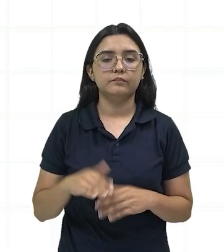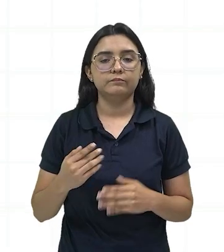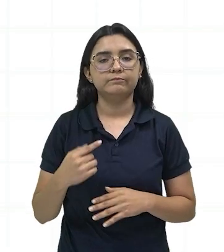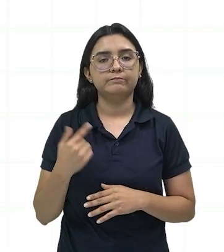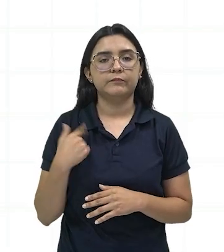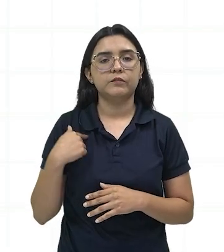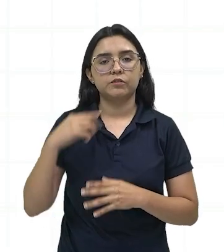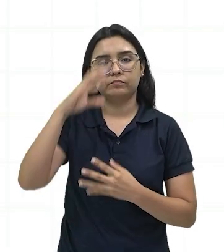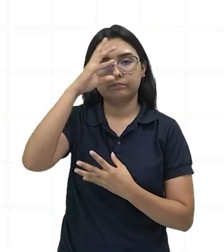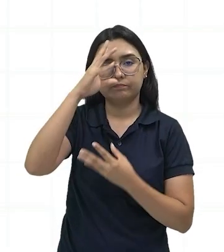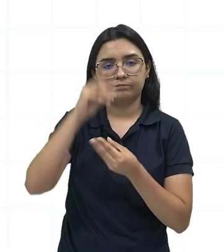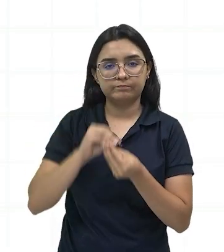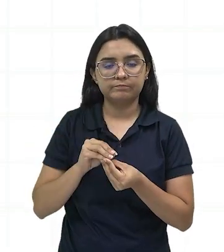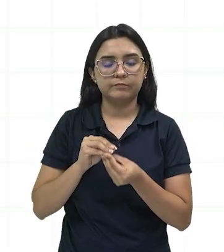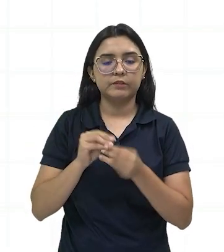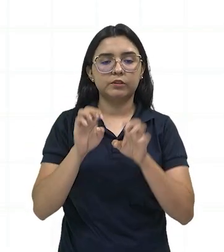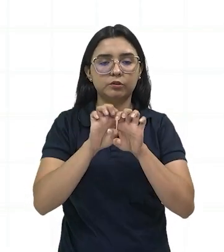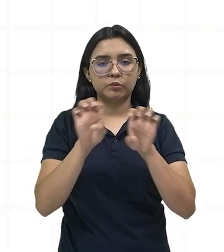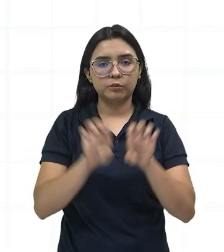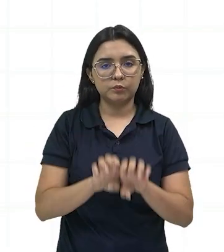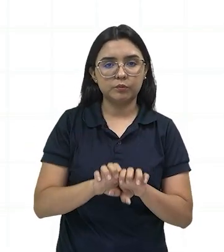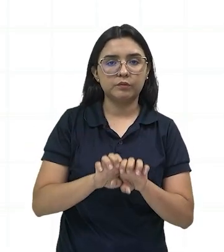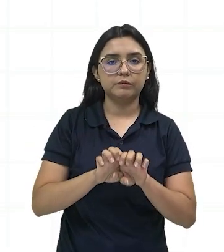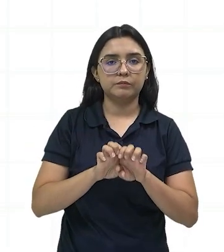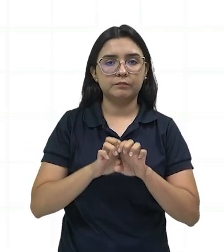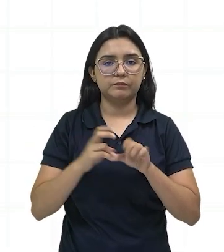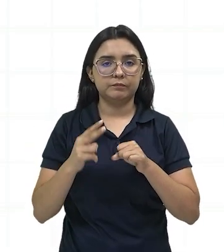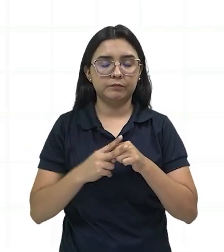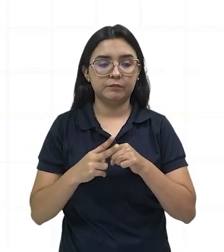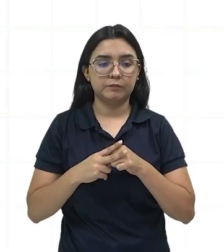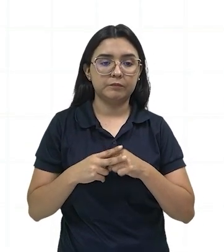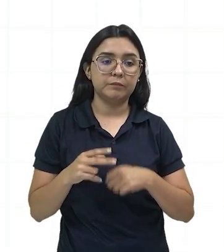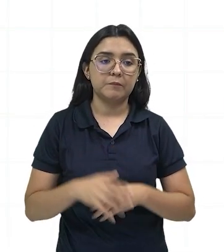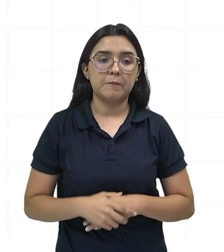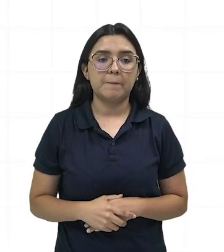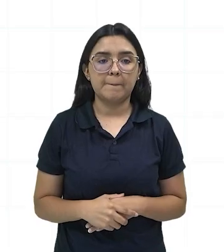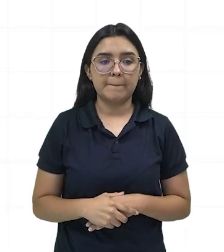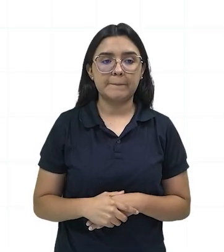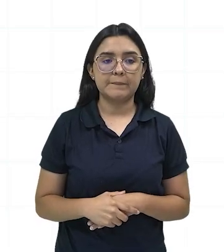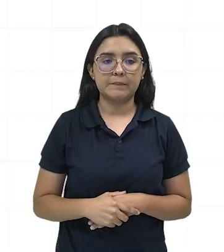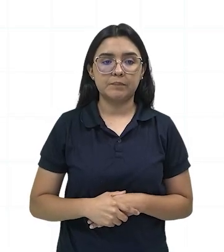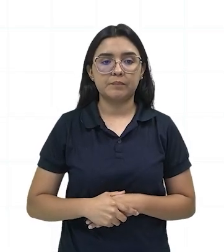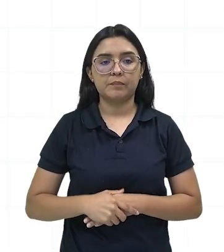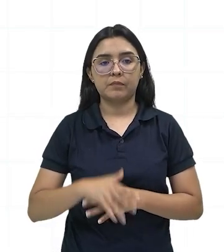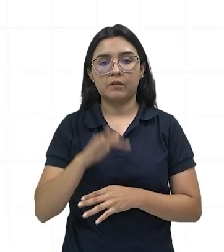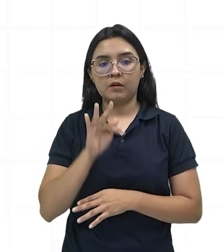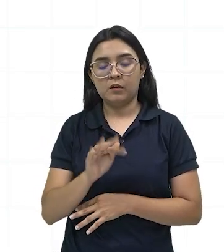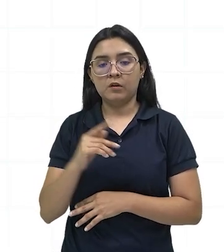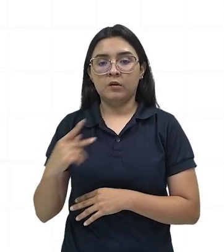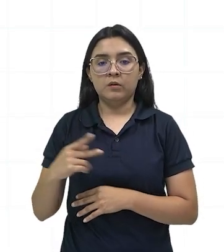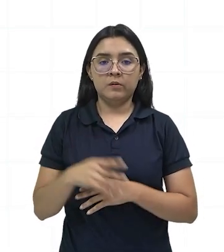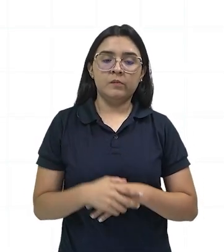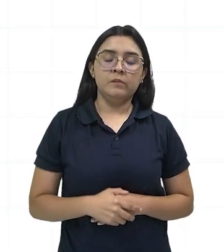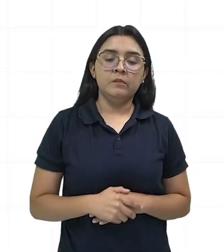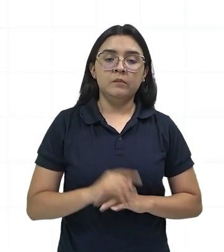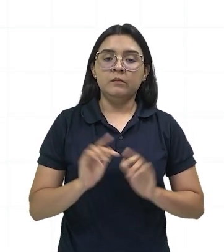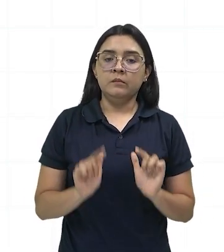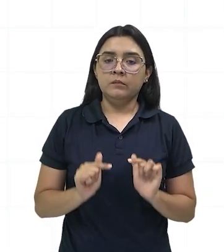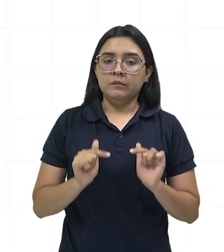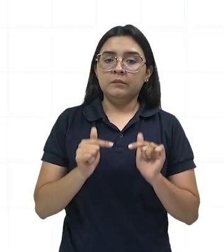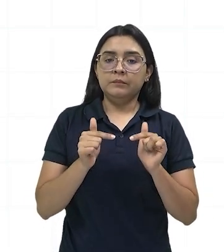entender depois que a gente compreende a estrutura verbal, tá bom? Presente pretérito, futuro do presente. A